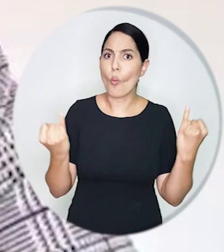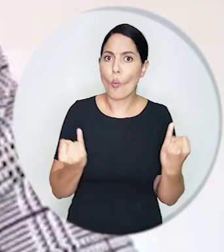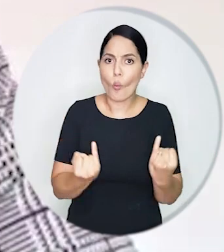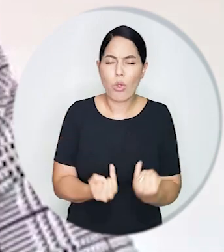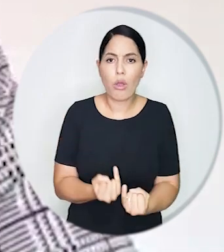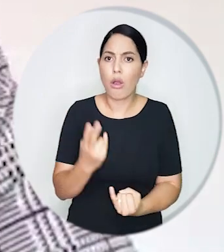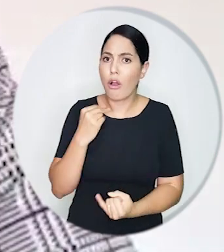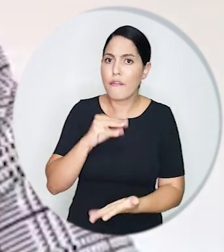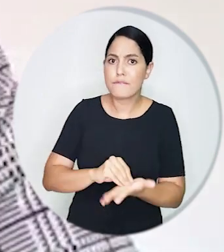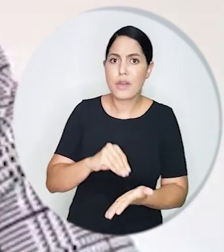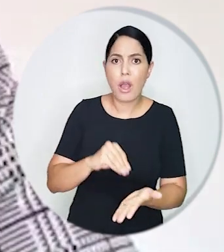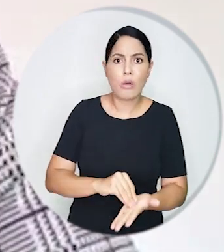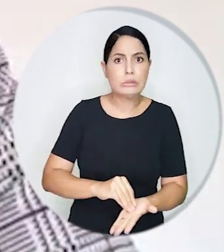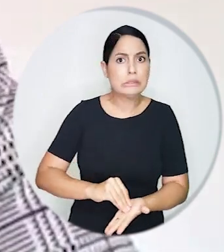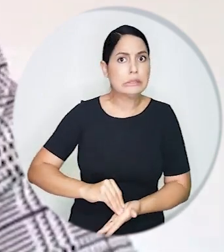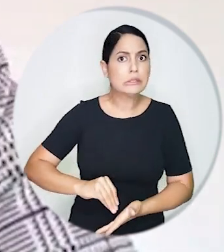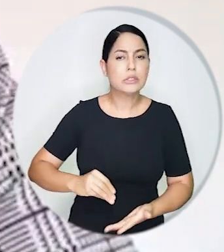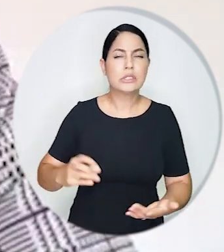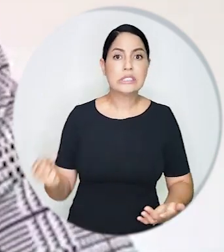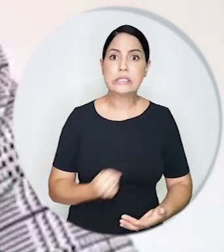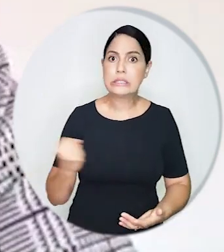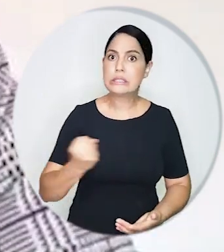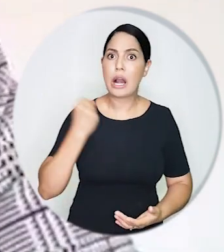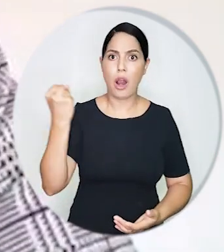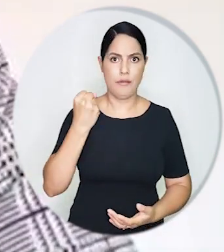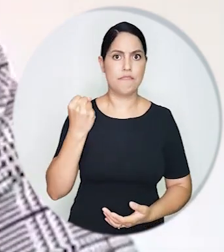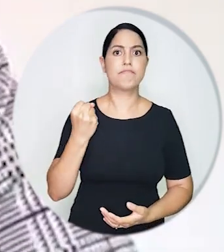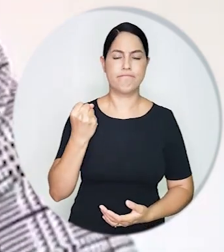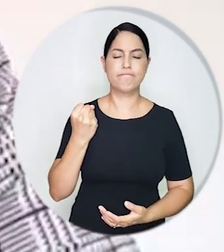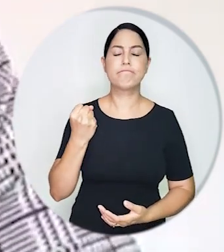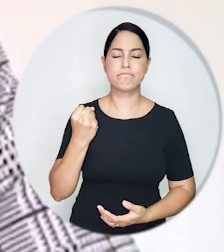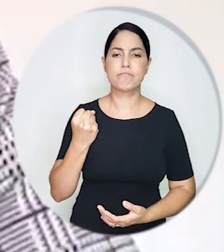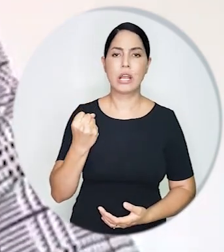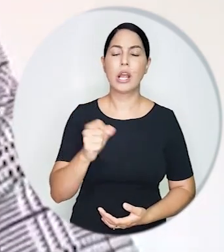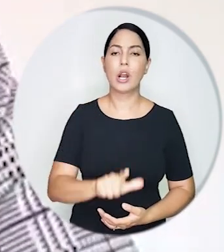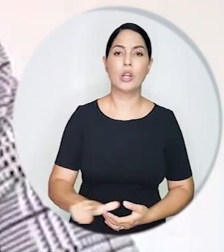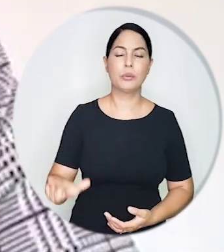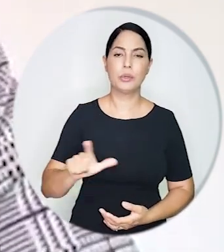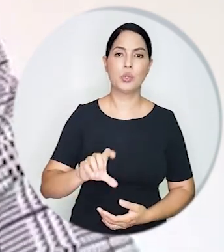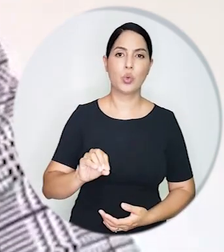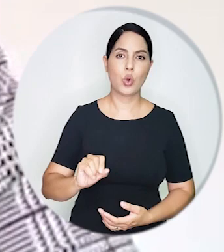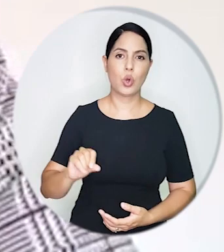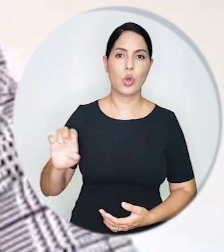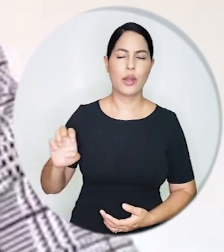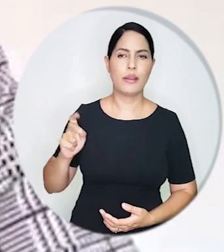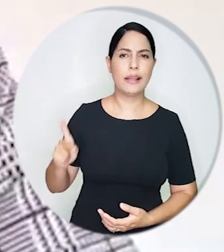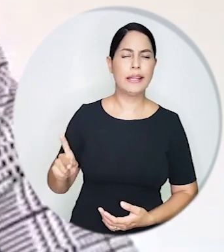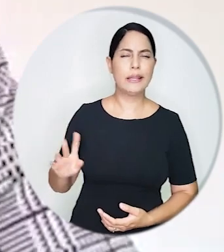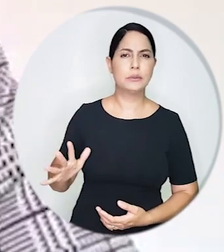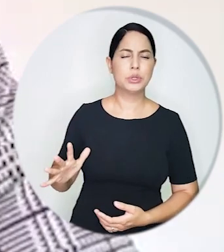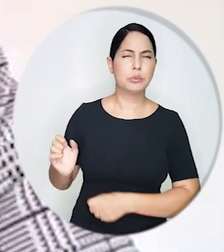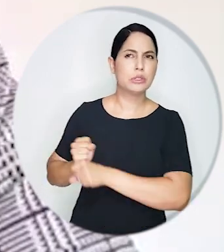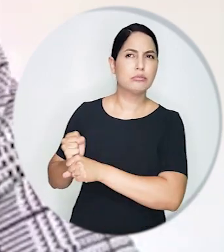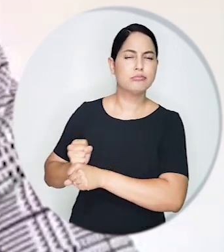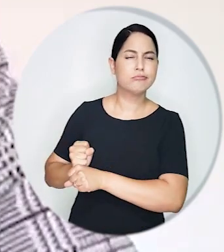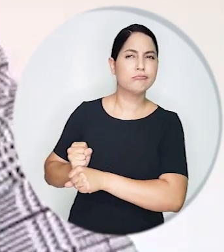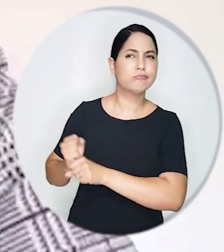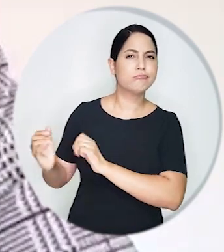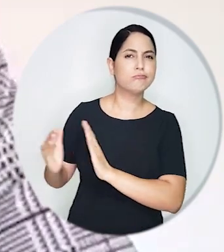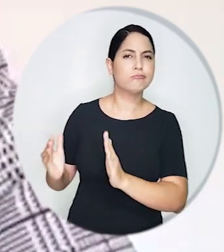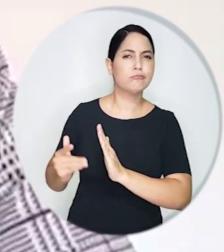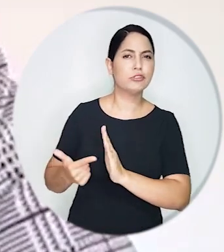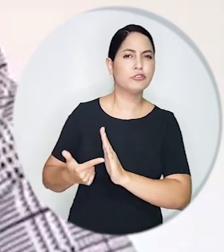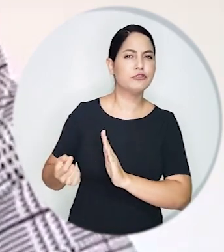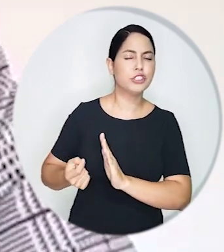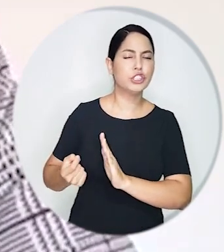aguda, né? E segundo o próprio profissional do COI, ele tem 20 anos de